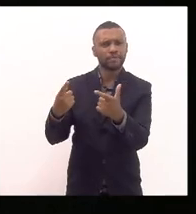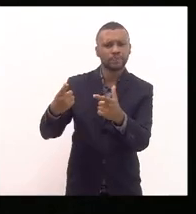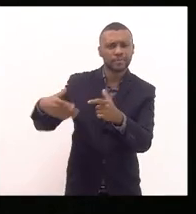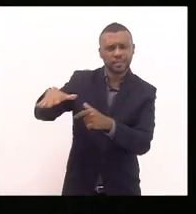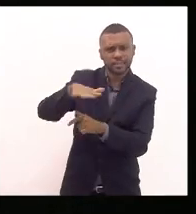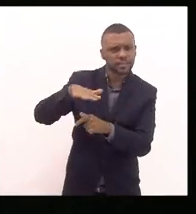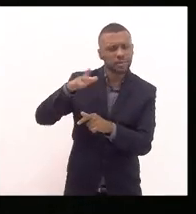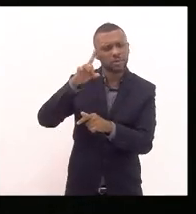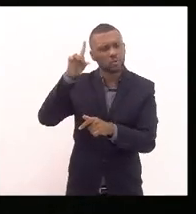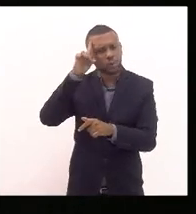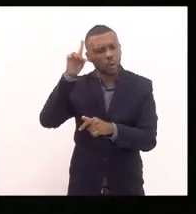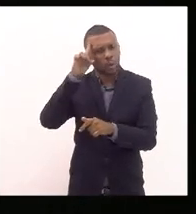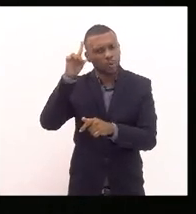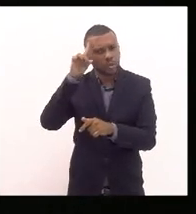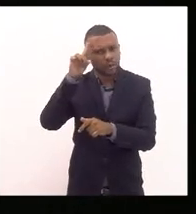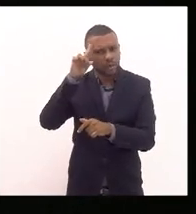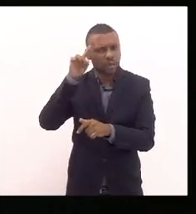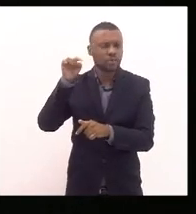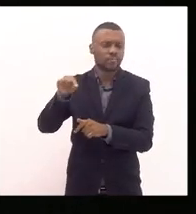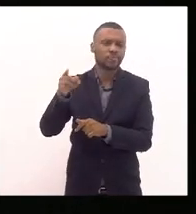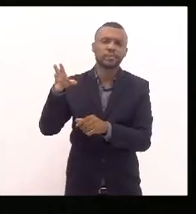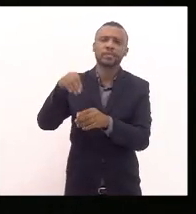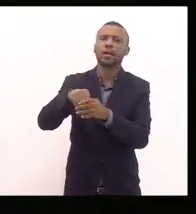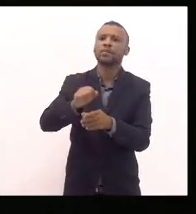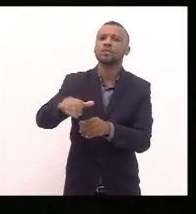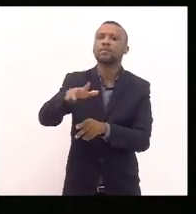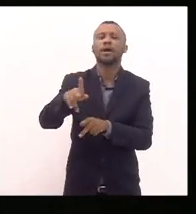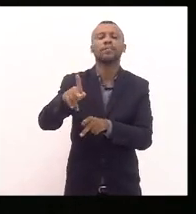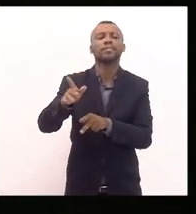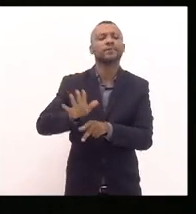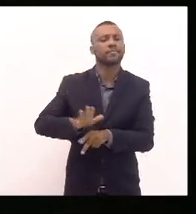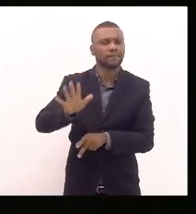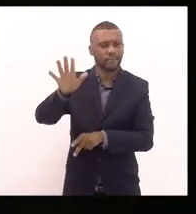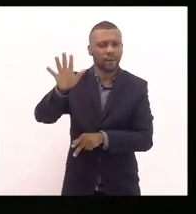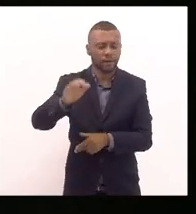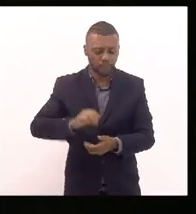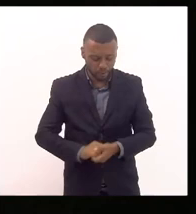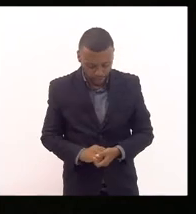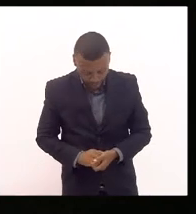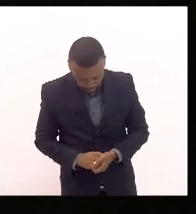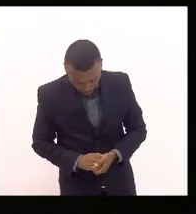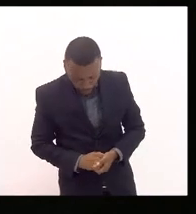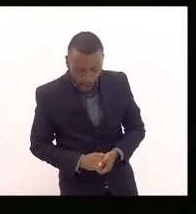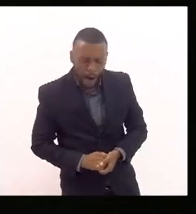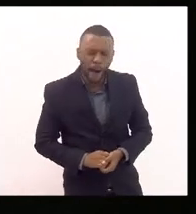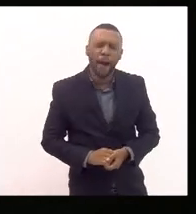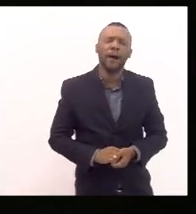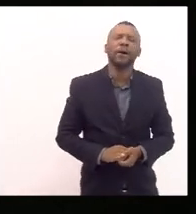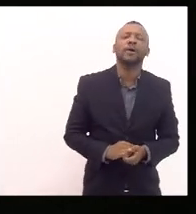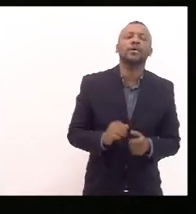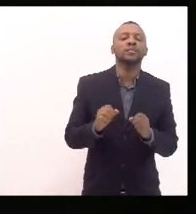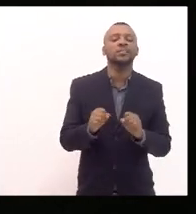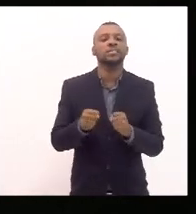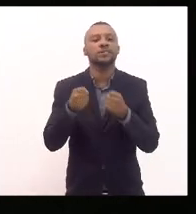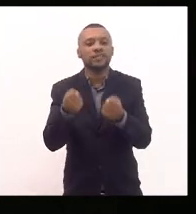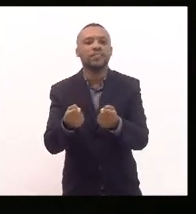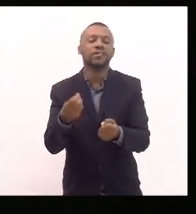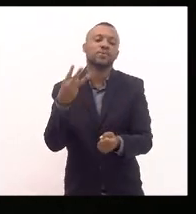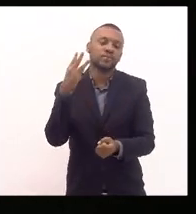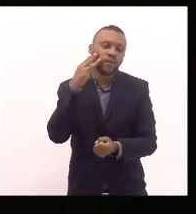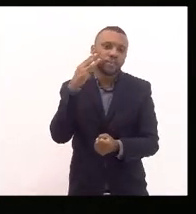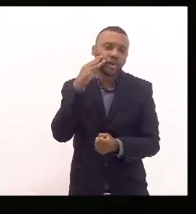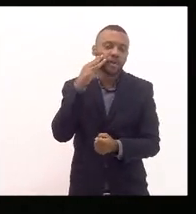violência vivida todos os dias dentro dos espaços populares dentro da favela eu garanto waldeck